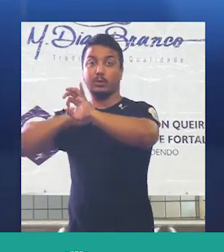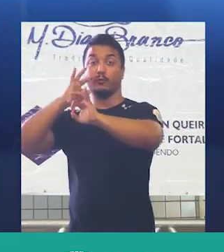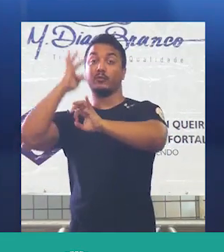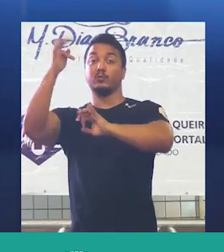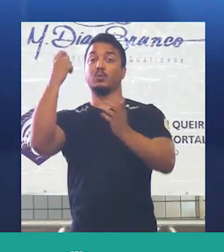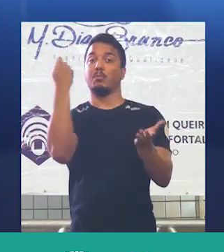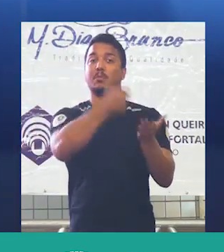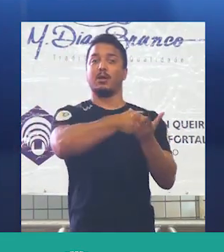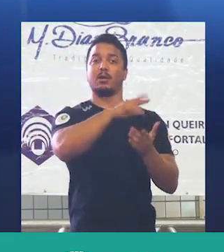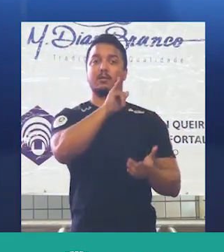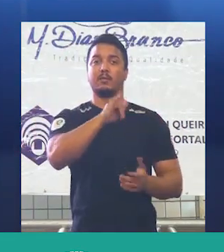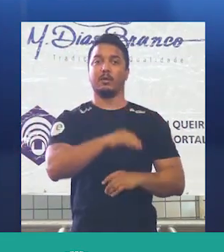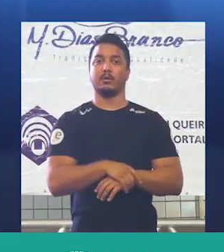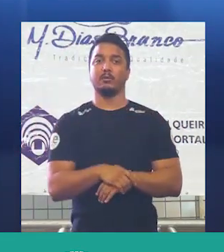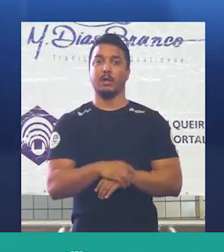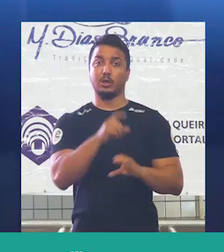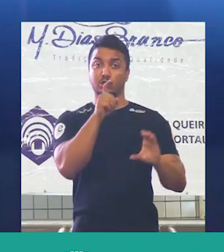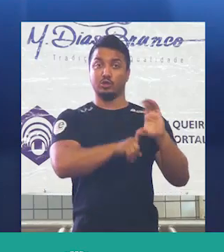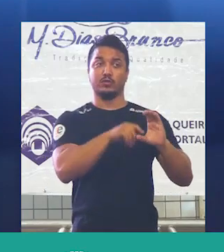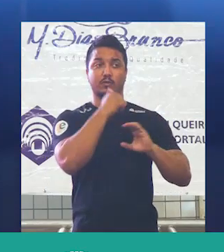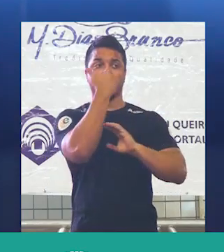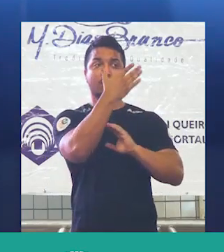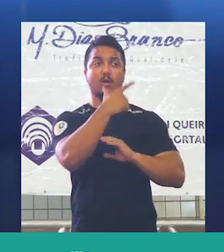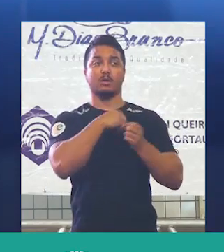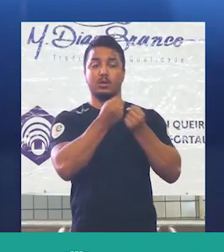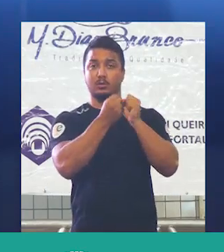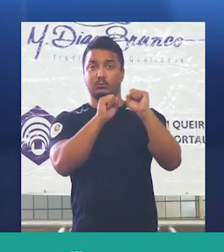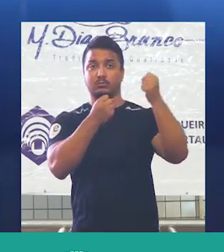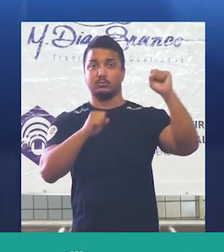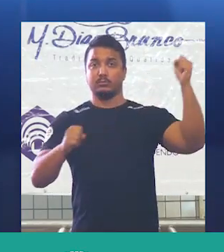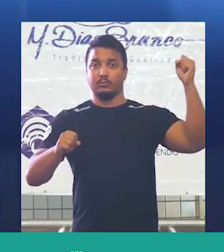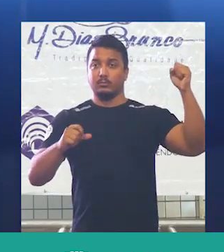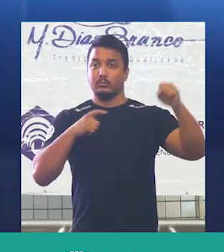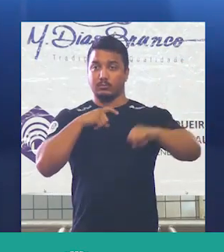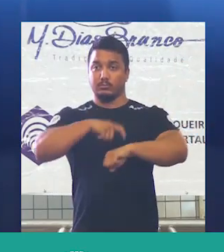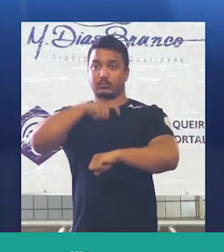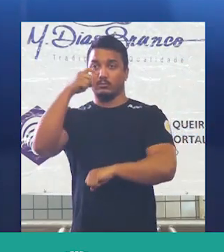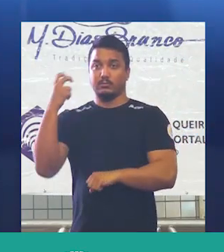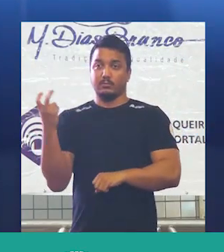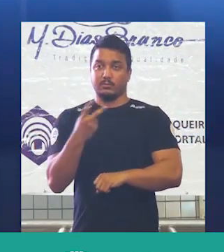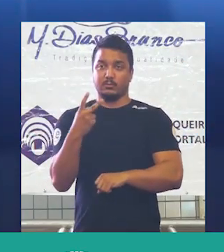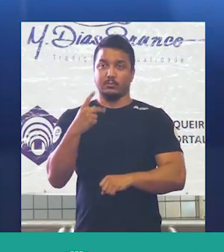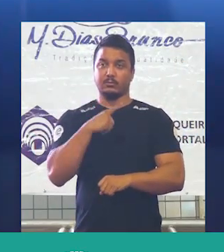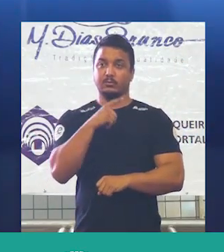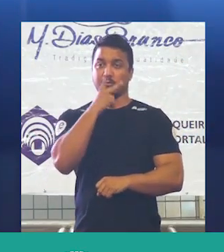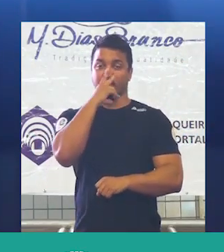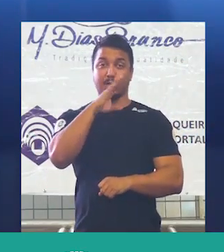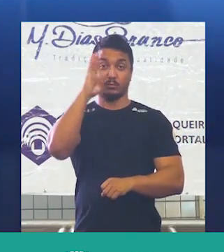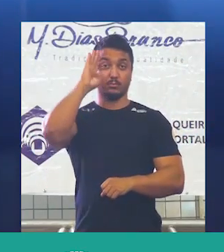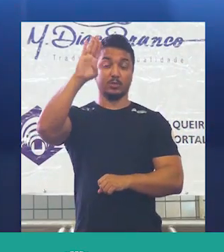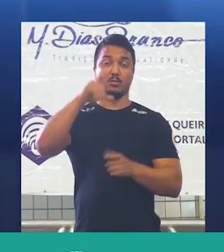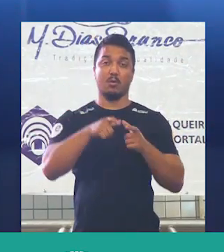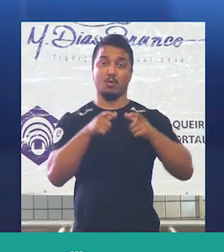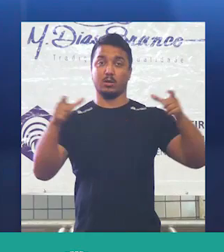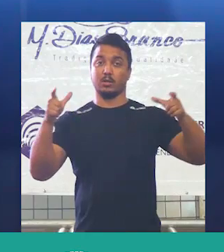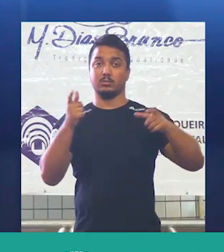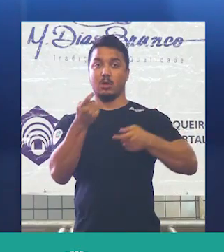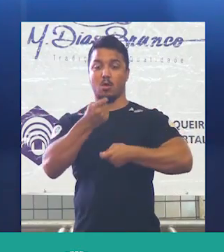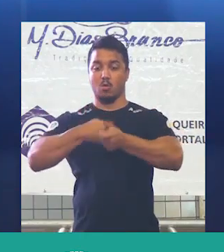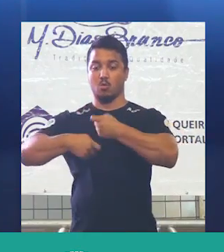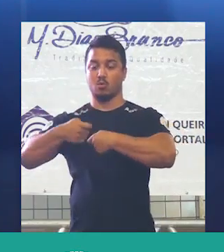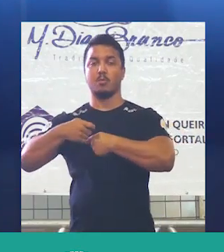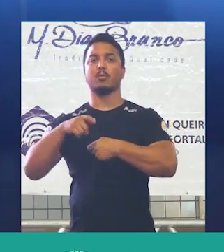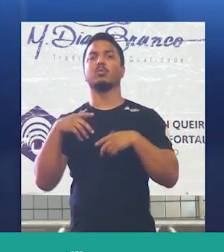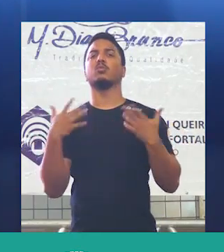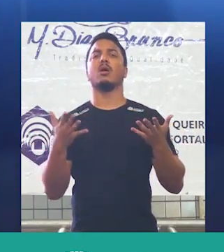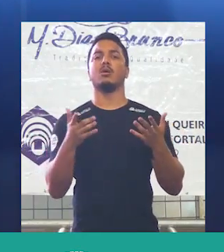dívida externa, ó. Uou! Então pode ver, os 2 momentos em que nós tivemos maior crescimento econômico